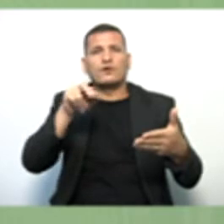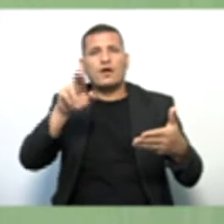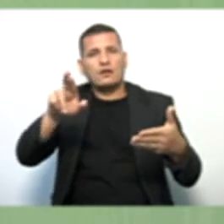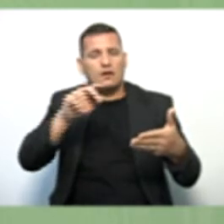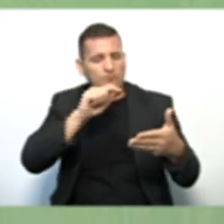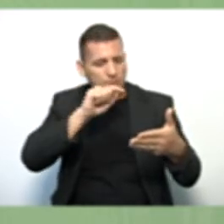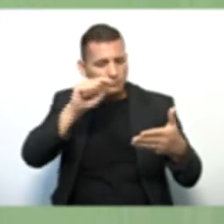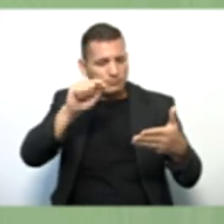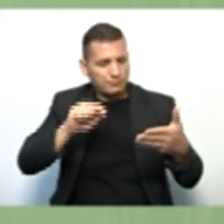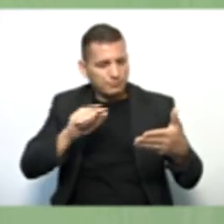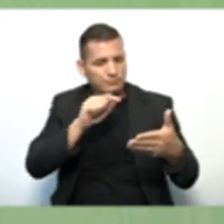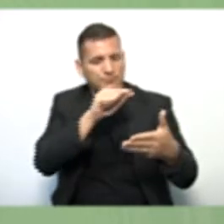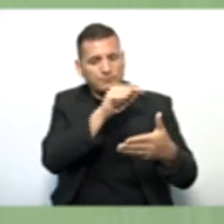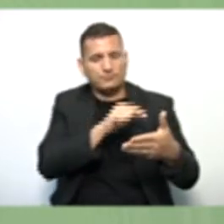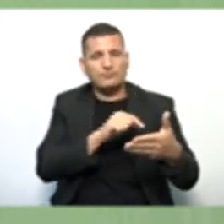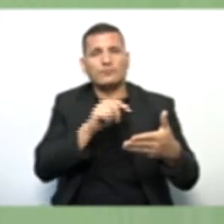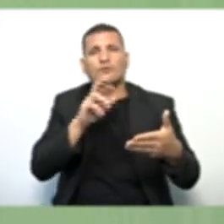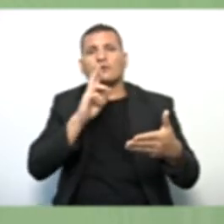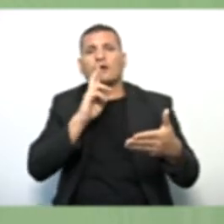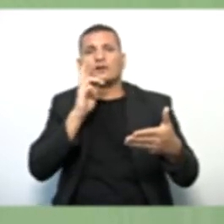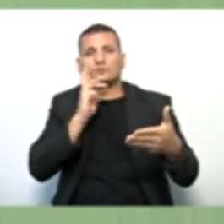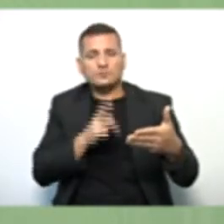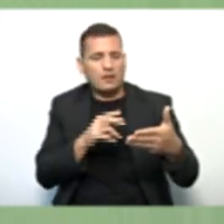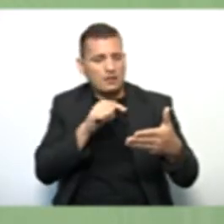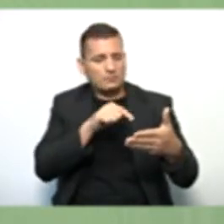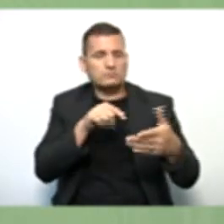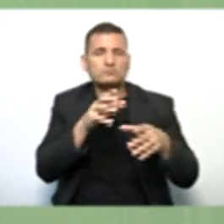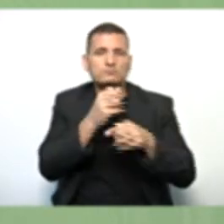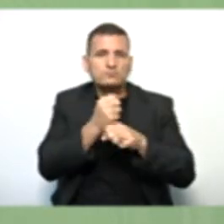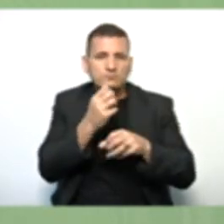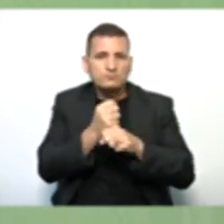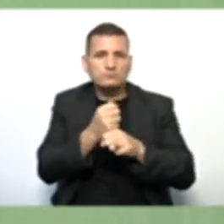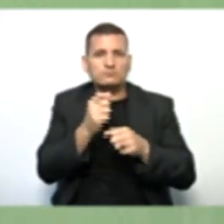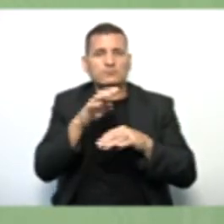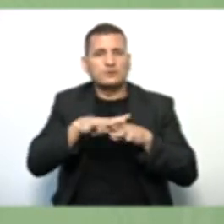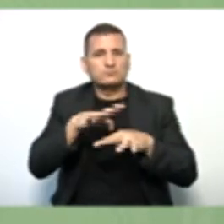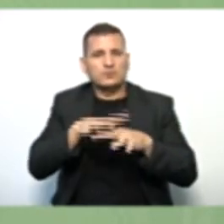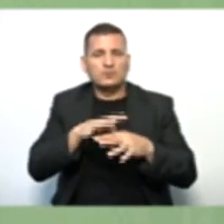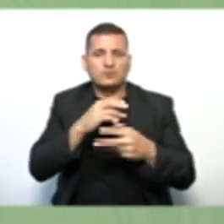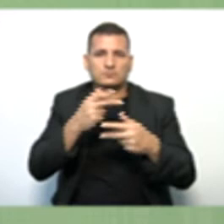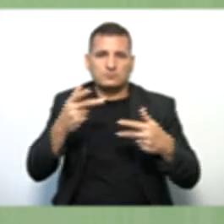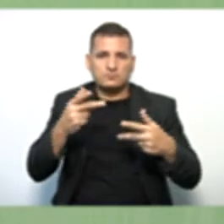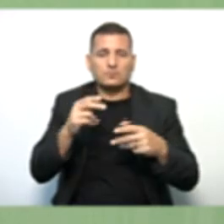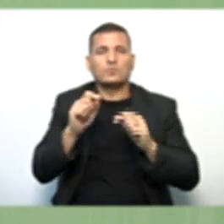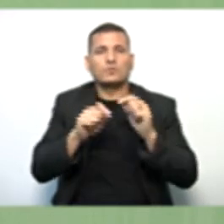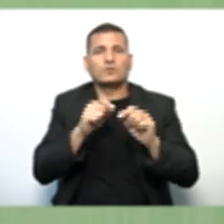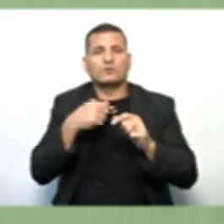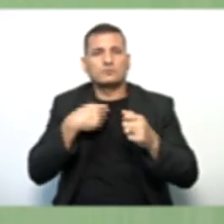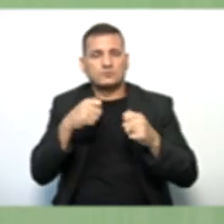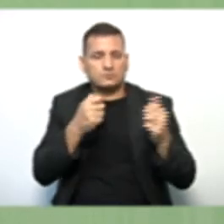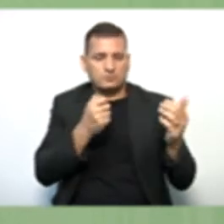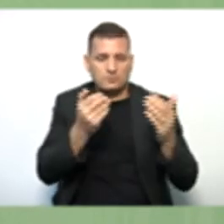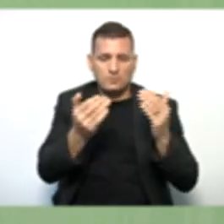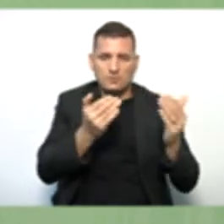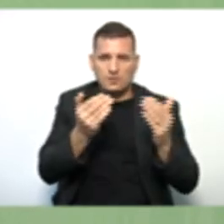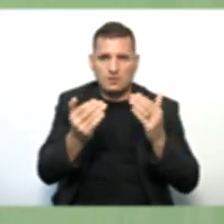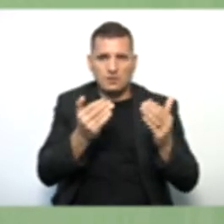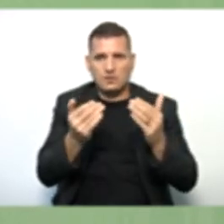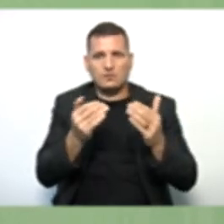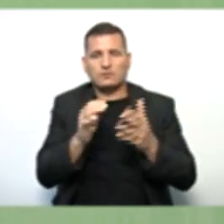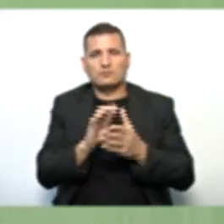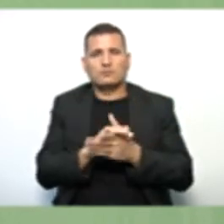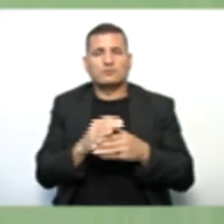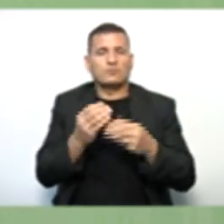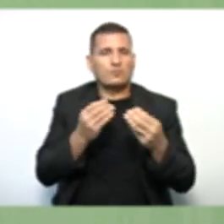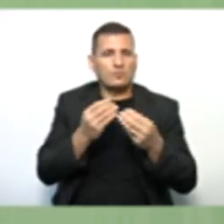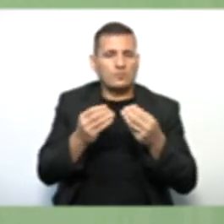é que eu vou usar o resultado daquela operação que eu fiz, né? O que é que eu preciso comparar, para onde é que eu